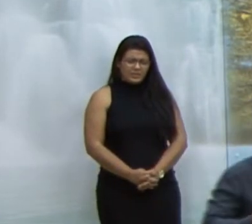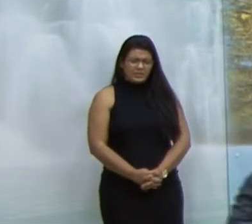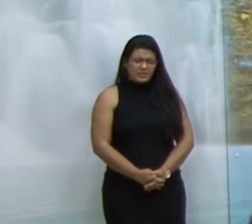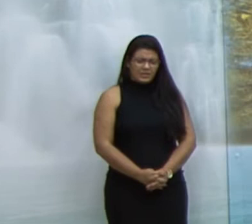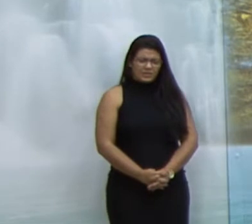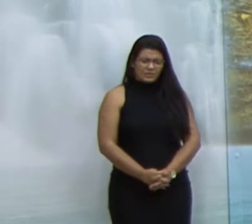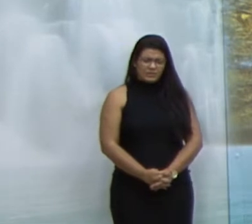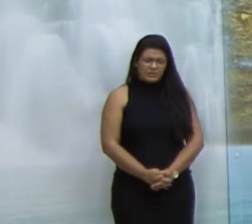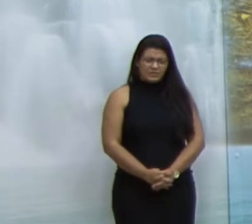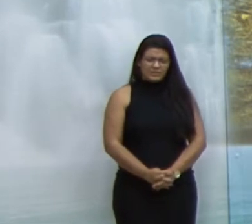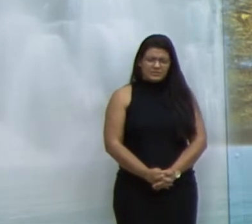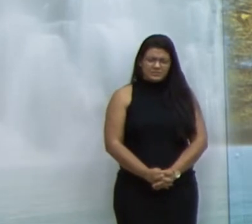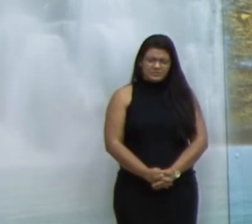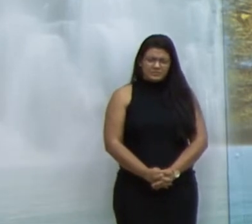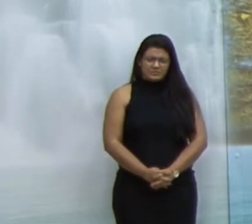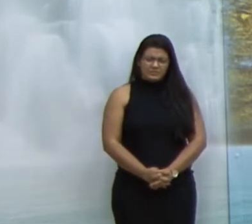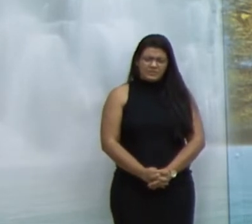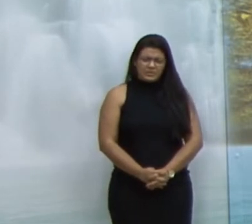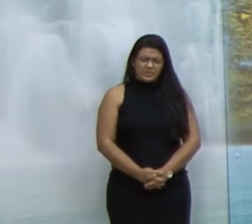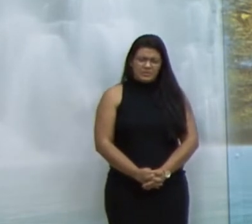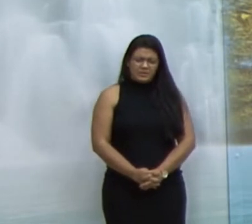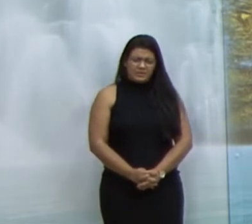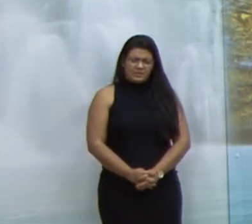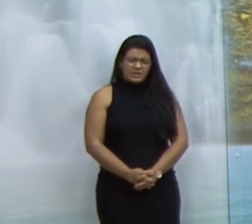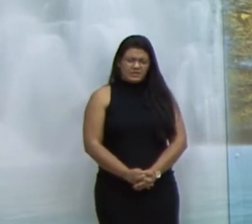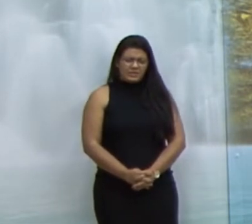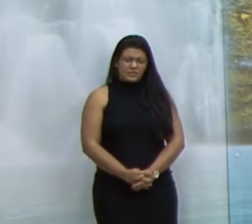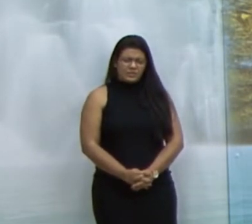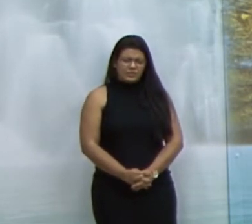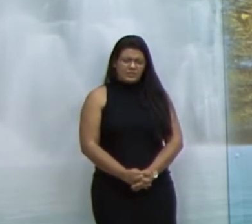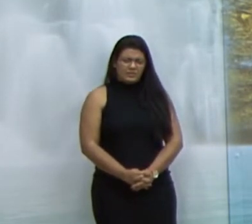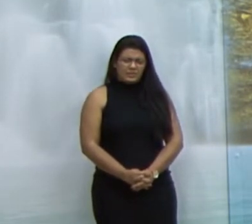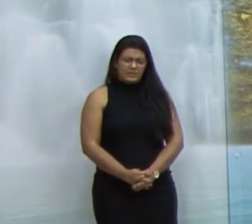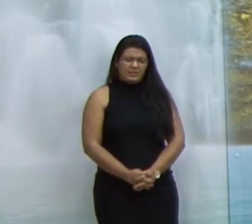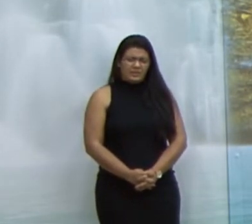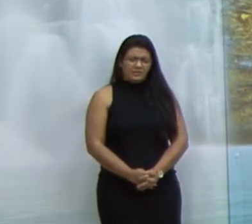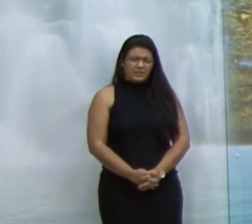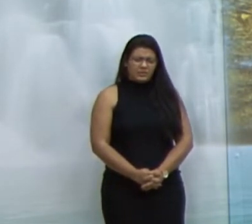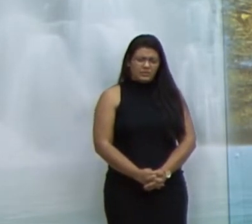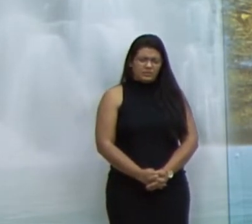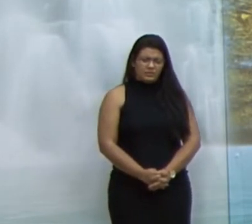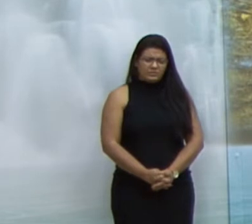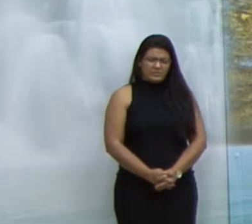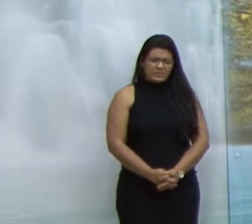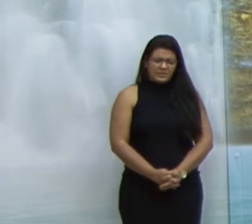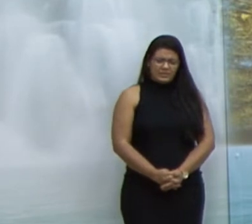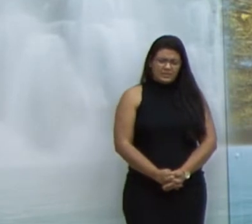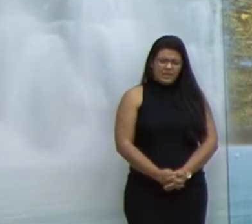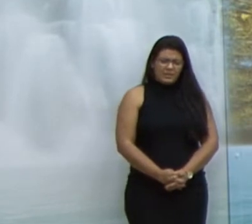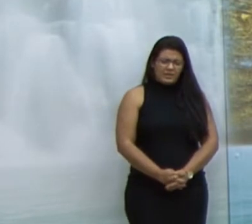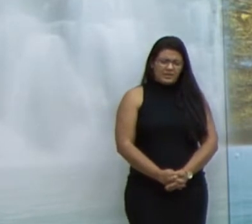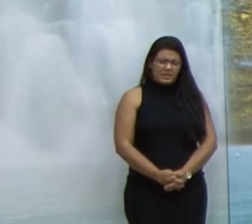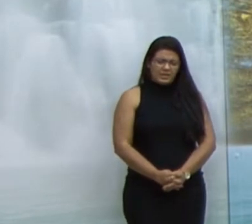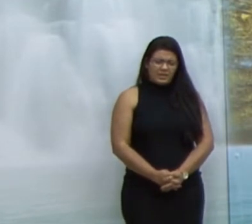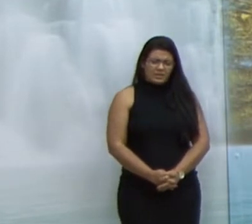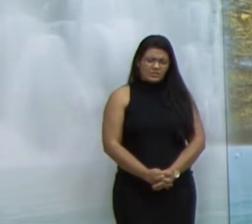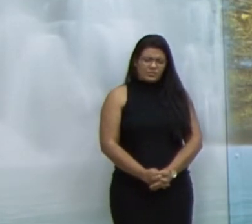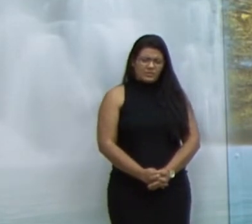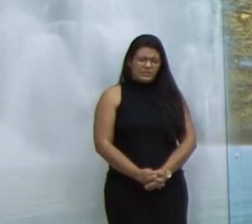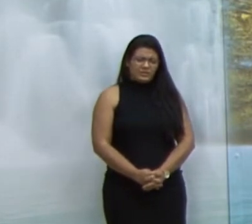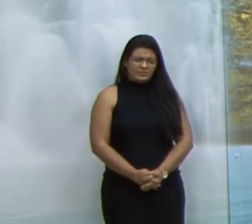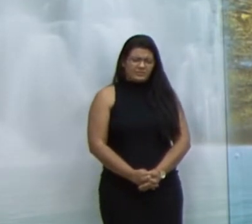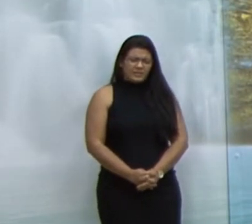parece que nada está acontecendo. Não, Deus está fazendo. Ah, é? Deus vai agarrar alguns aí. E vai começar de